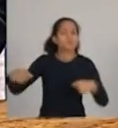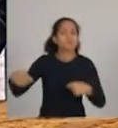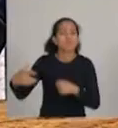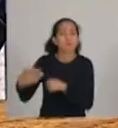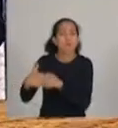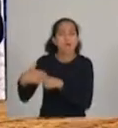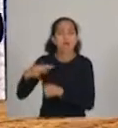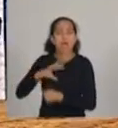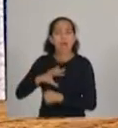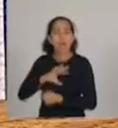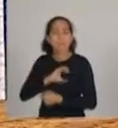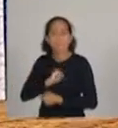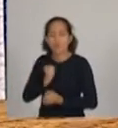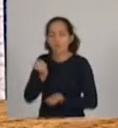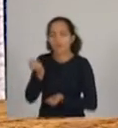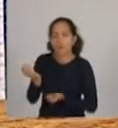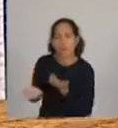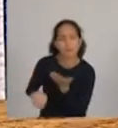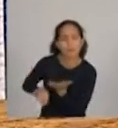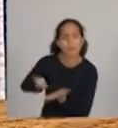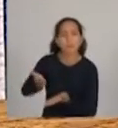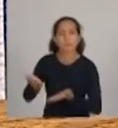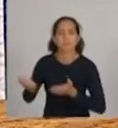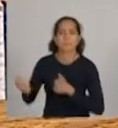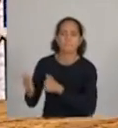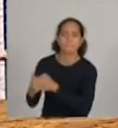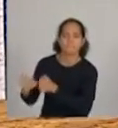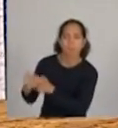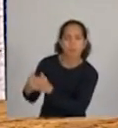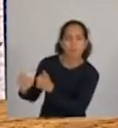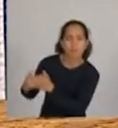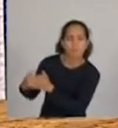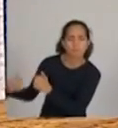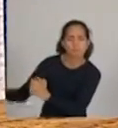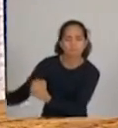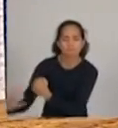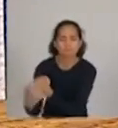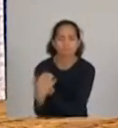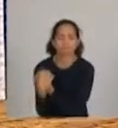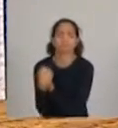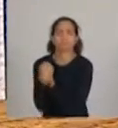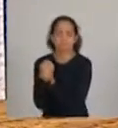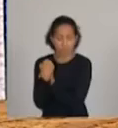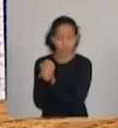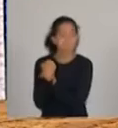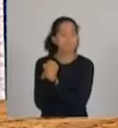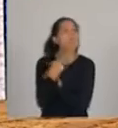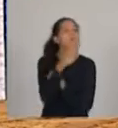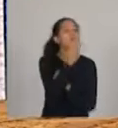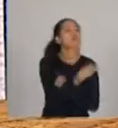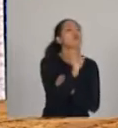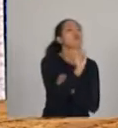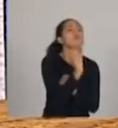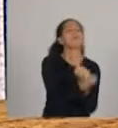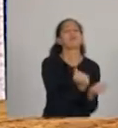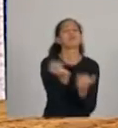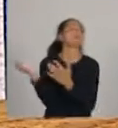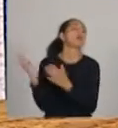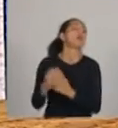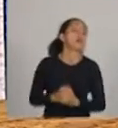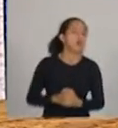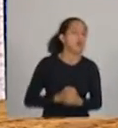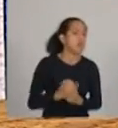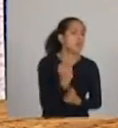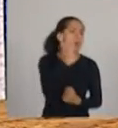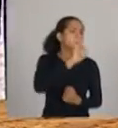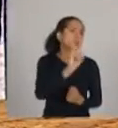amor, eles precisam de cuidado, eles precisam de carinho. E quem vai oferecer isso, não interessa se é um